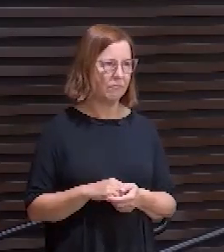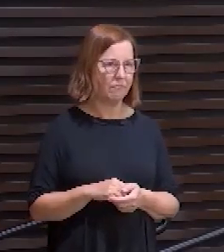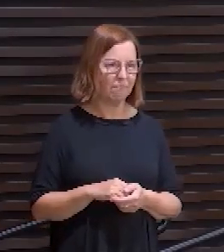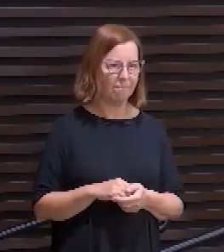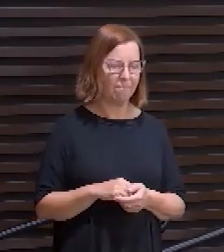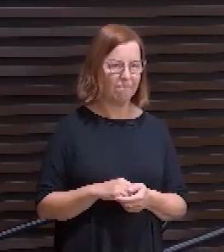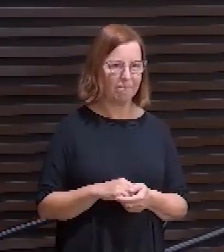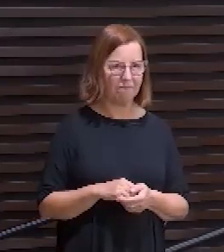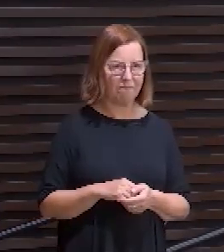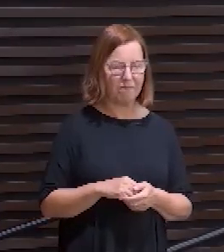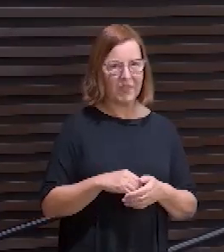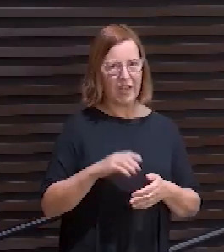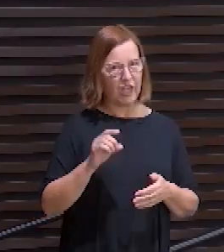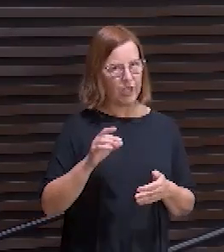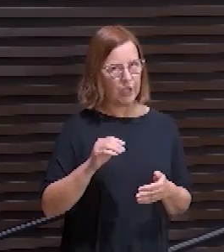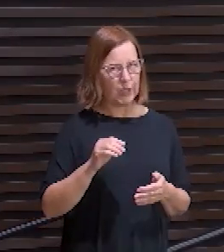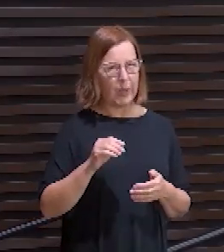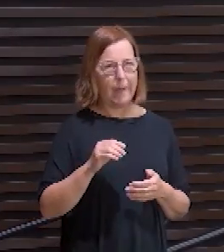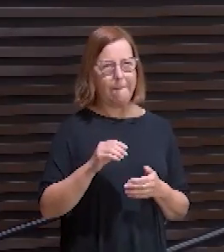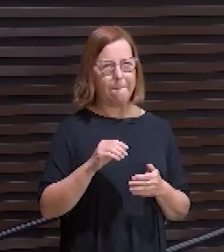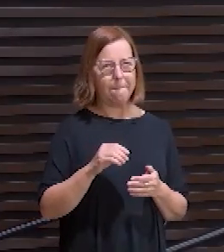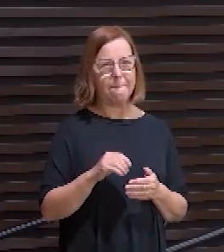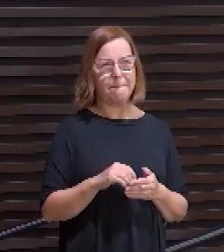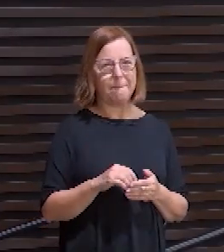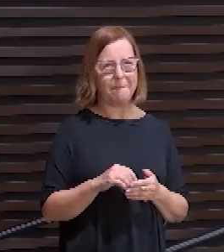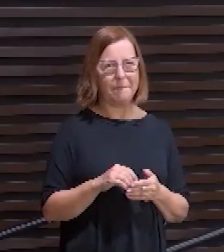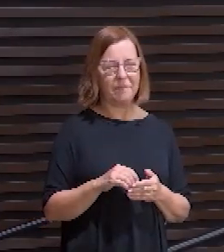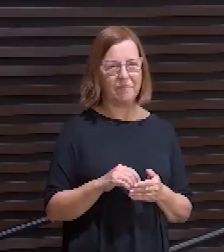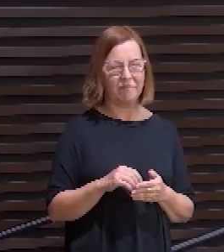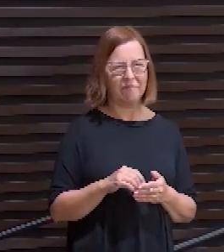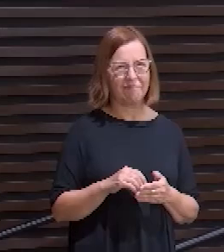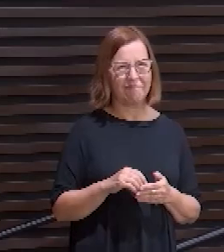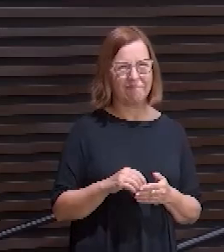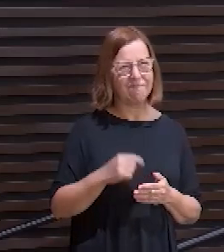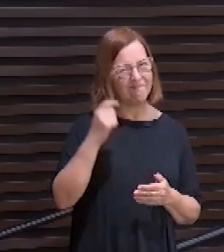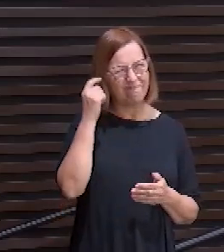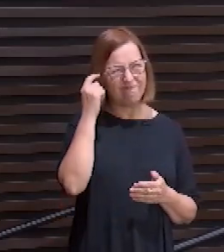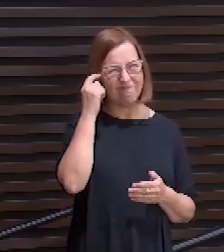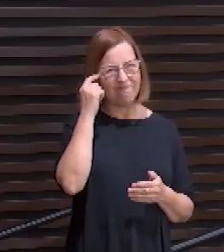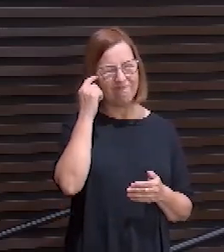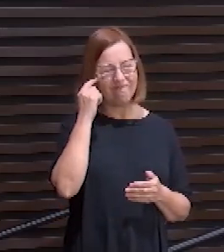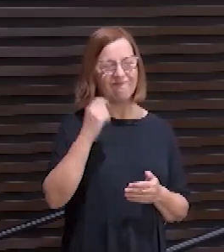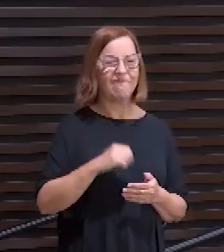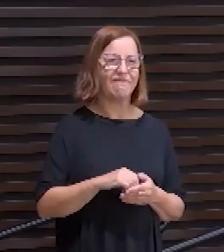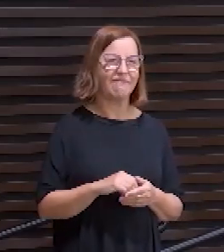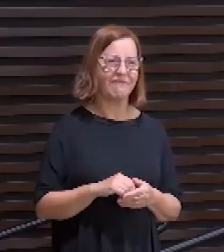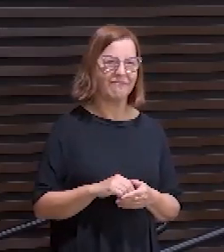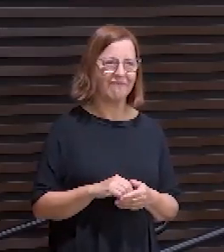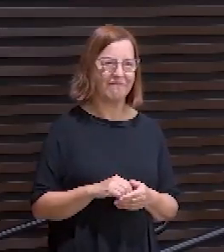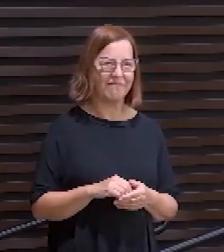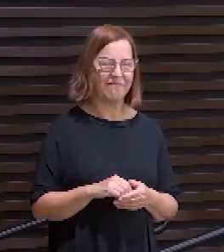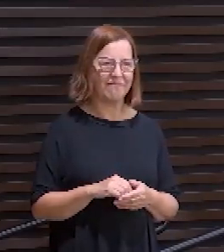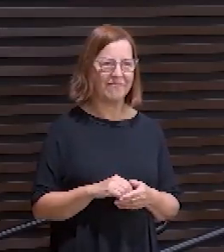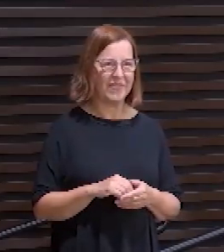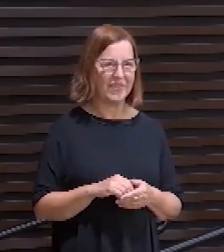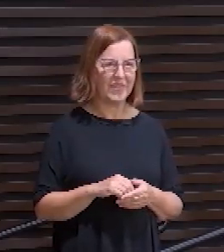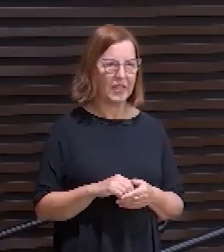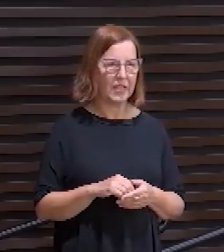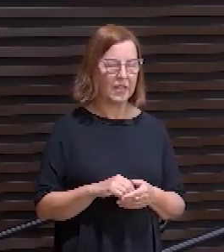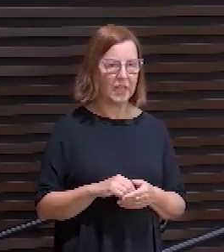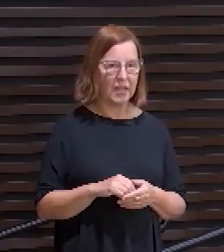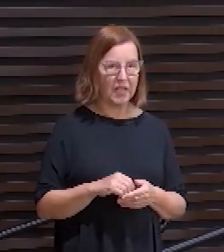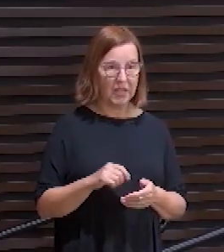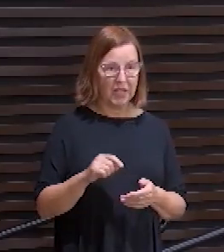conjecturas. Vão dizer, como dizem sempre, né, das pessoas, você é, como é que se diz? Conspiracionista. Não,